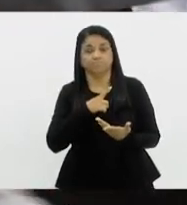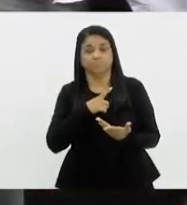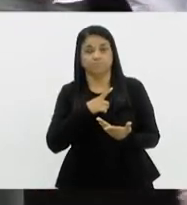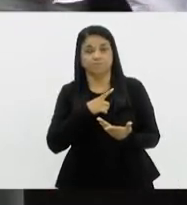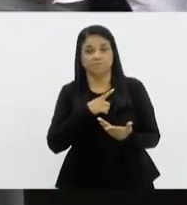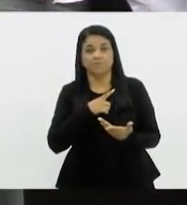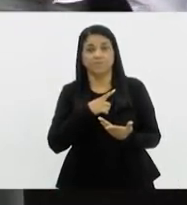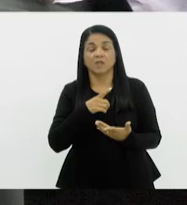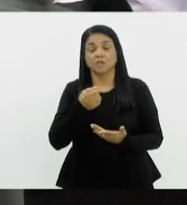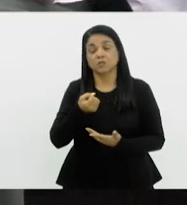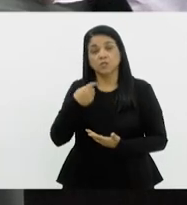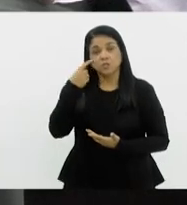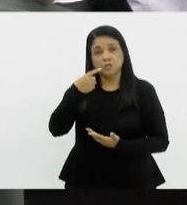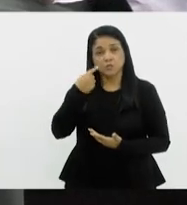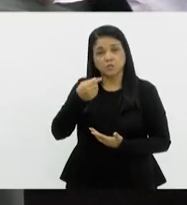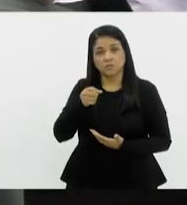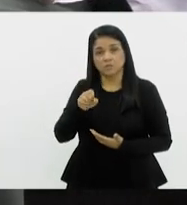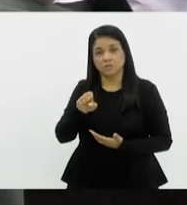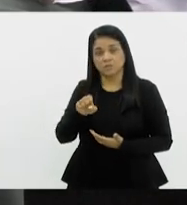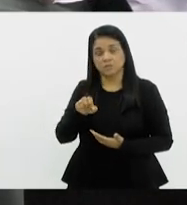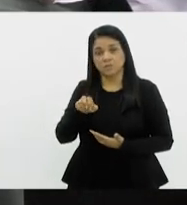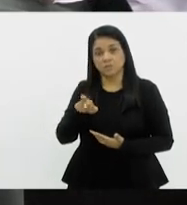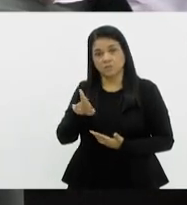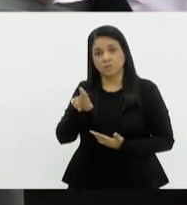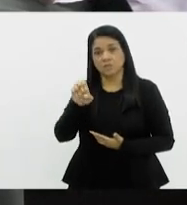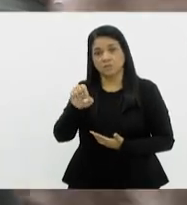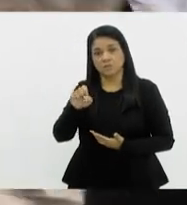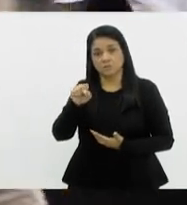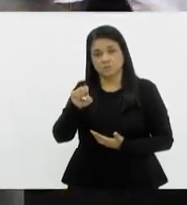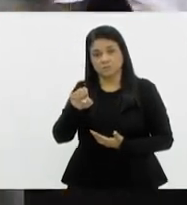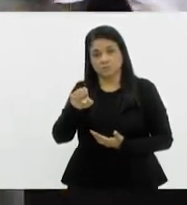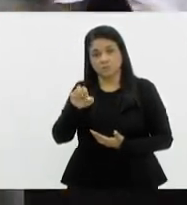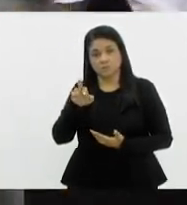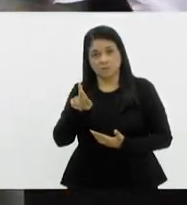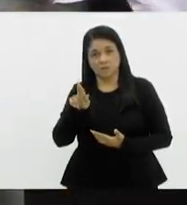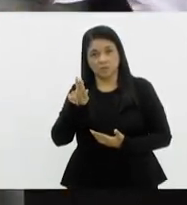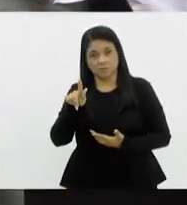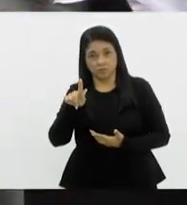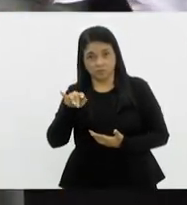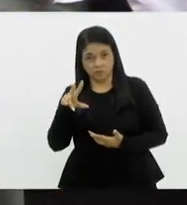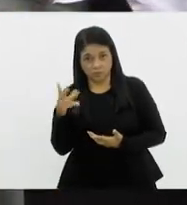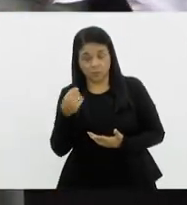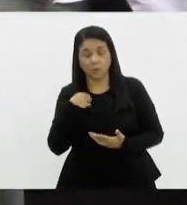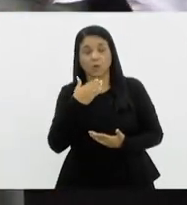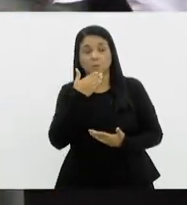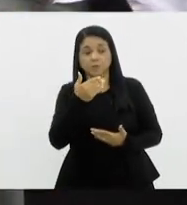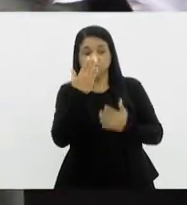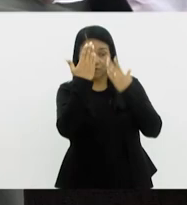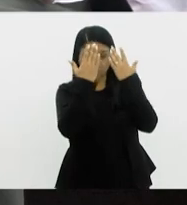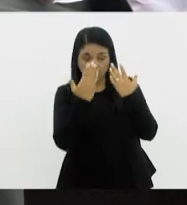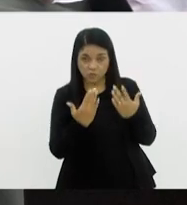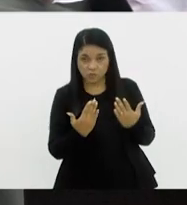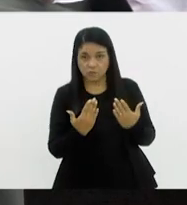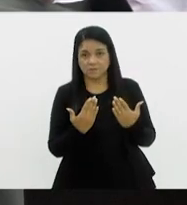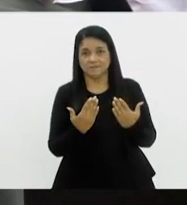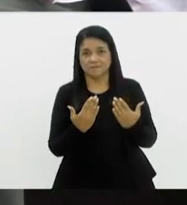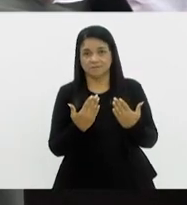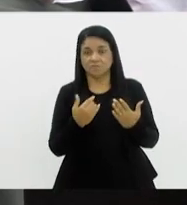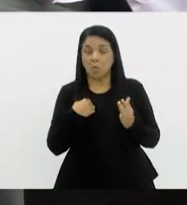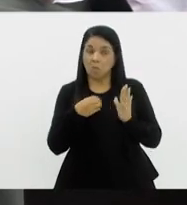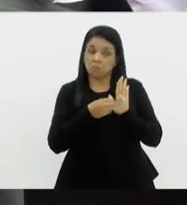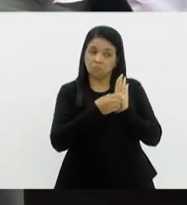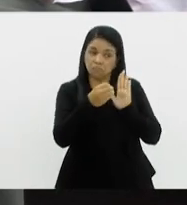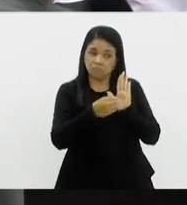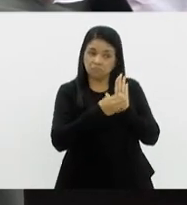doutor Serginho, com respeito a ele, deu parecer pela constitucionalidade, eu quero pedir vista. Eu ia dar um parecer divergente